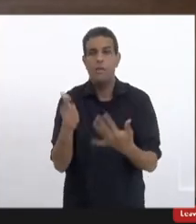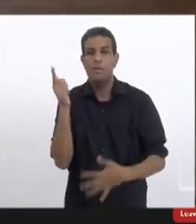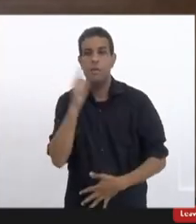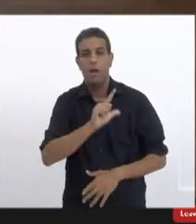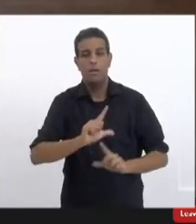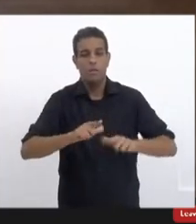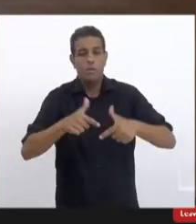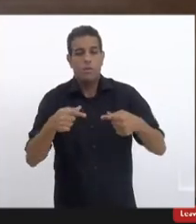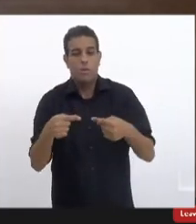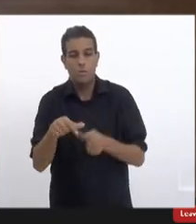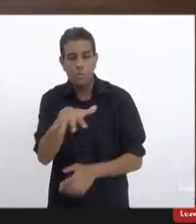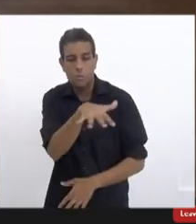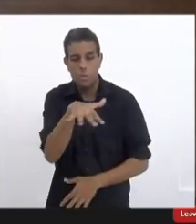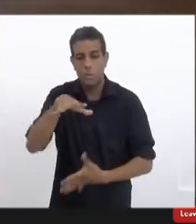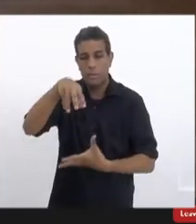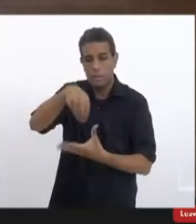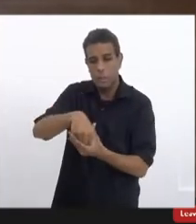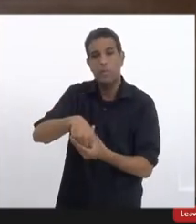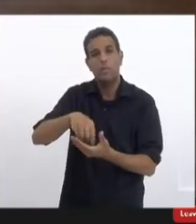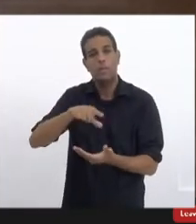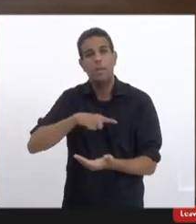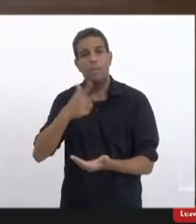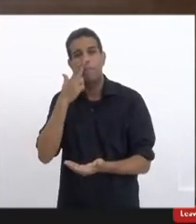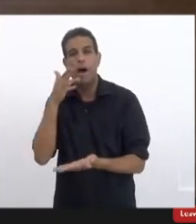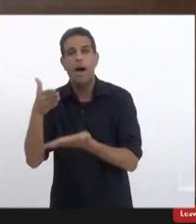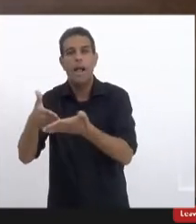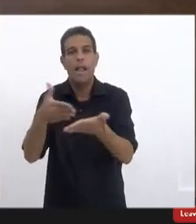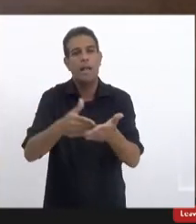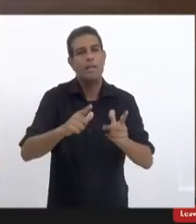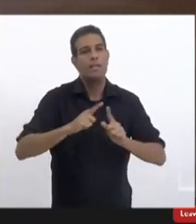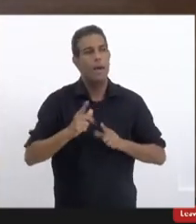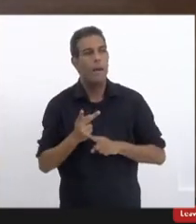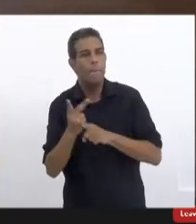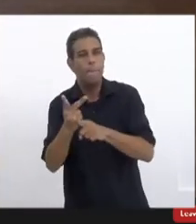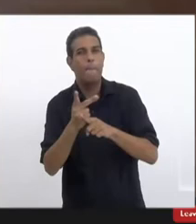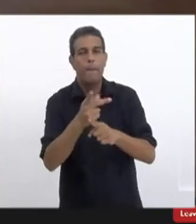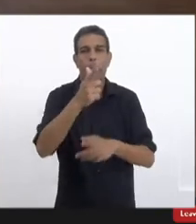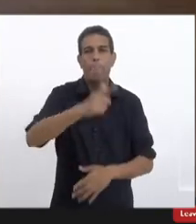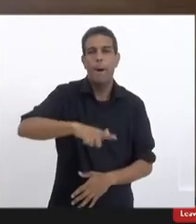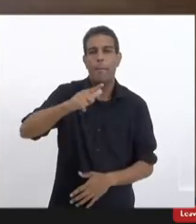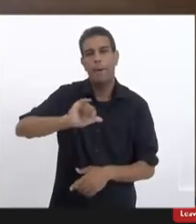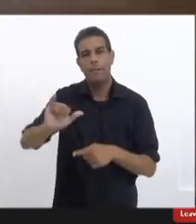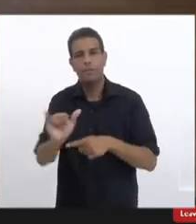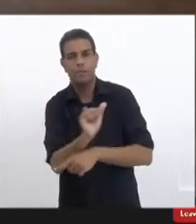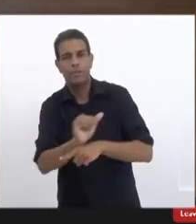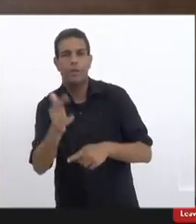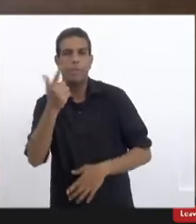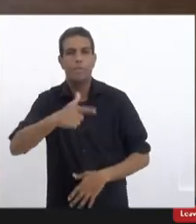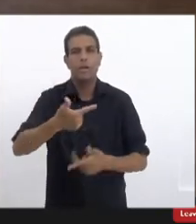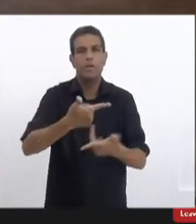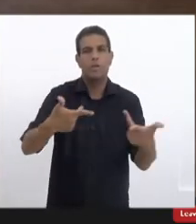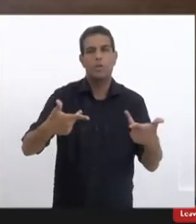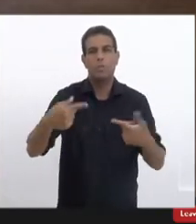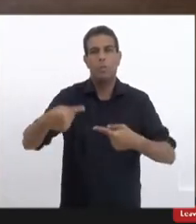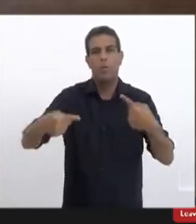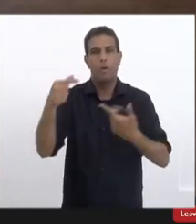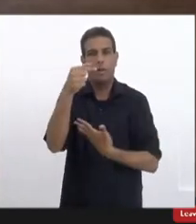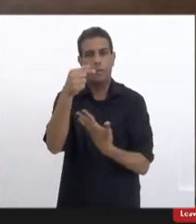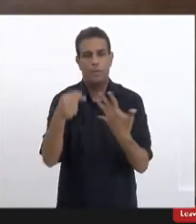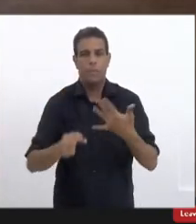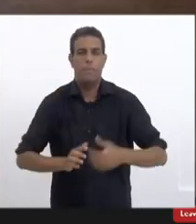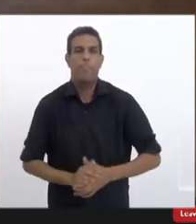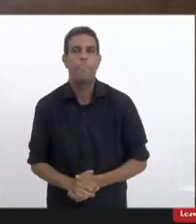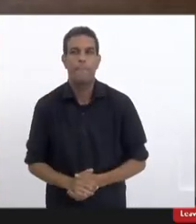seus investimentos na rede de saúde, deixando brechas, claro, para que a gente procure outras alternativas de outra maneira e outras políticas